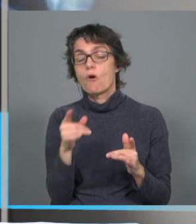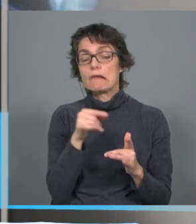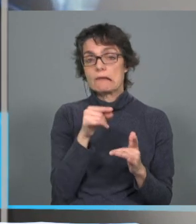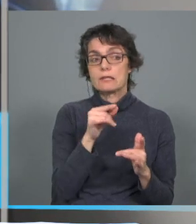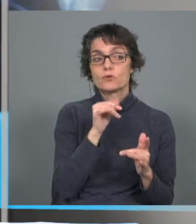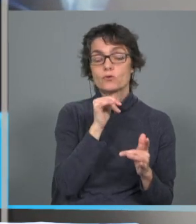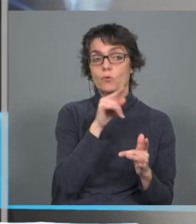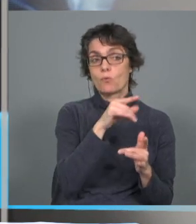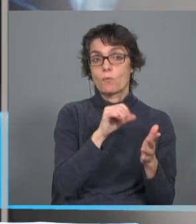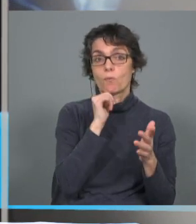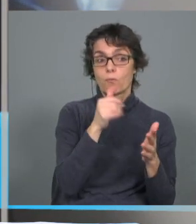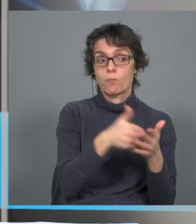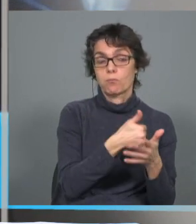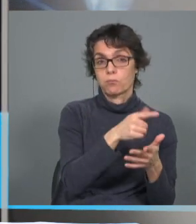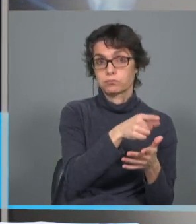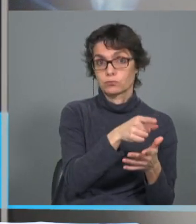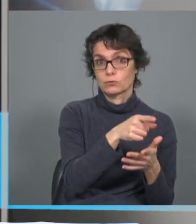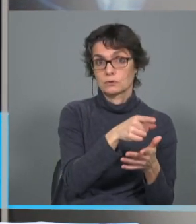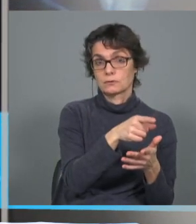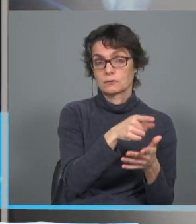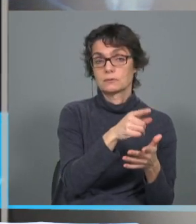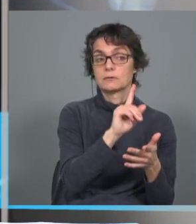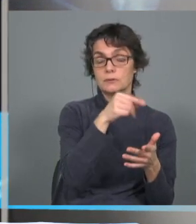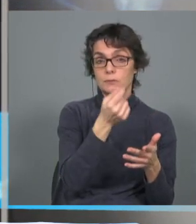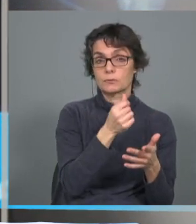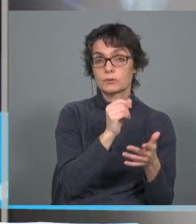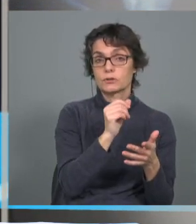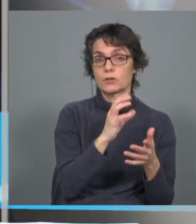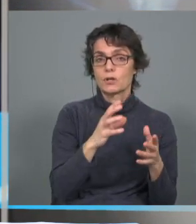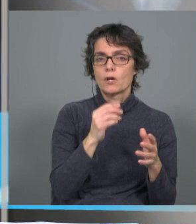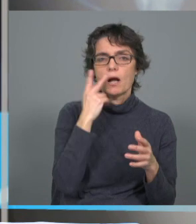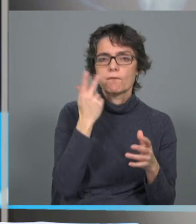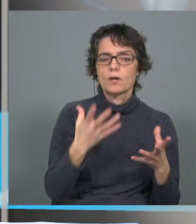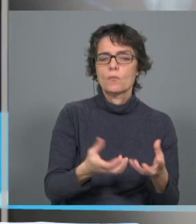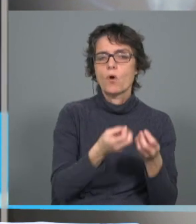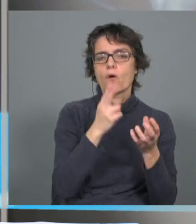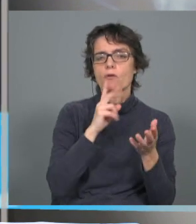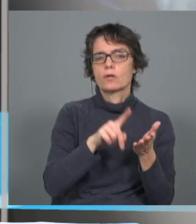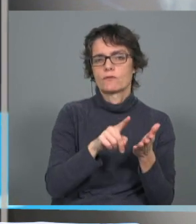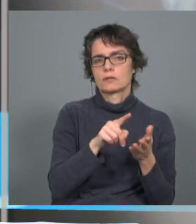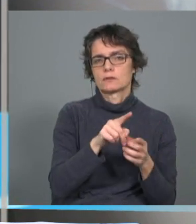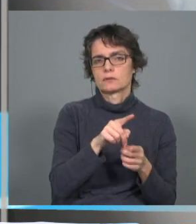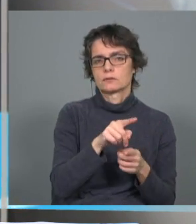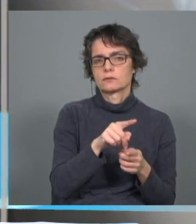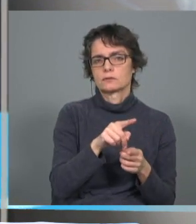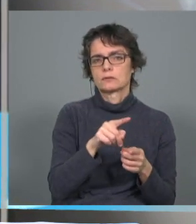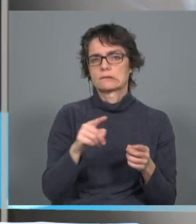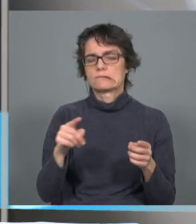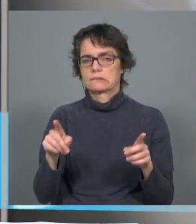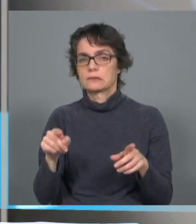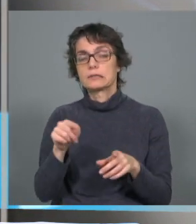ressuscita, é de outro calibre, é de outra realidade. Mas Jesus cumpre os